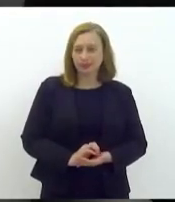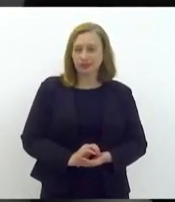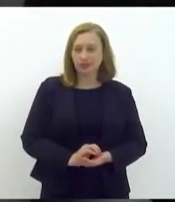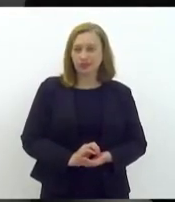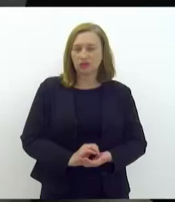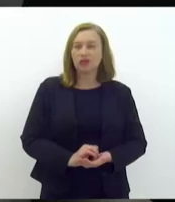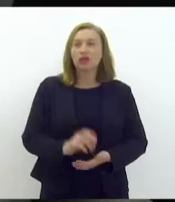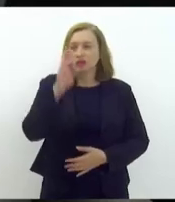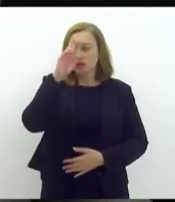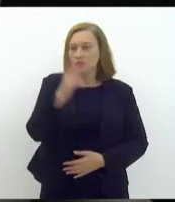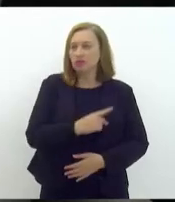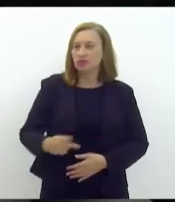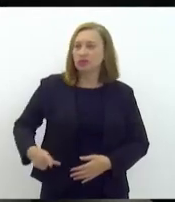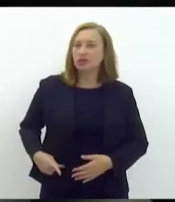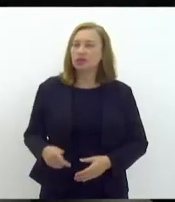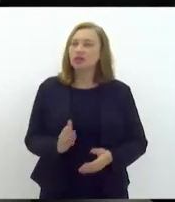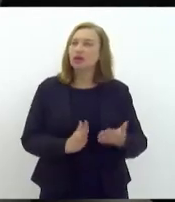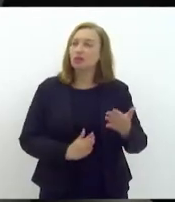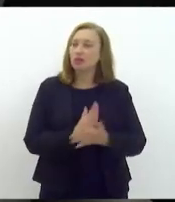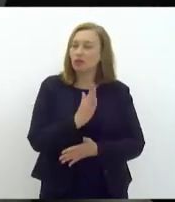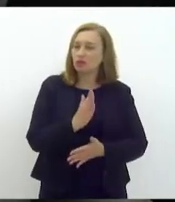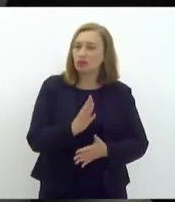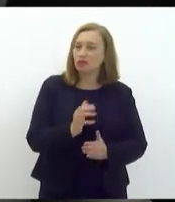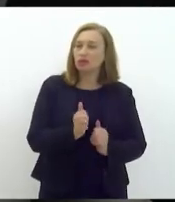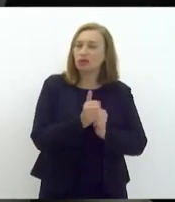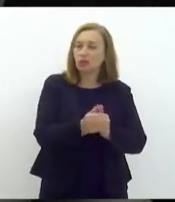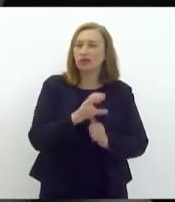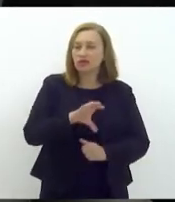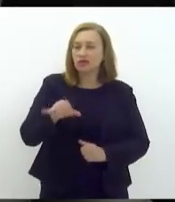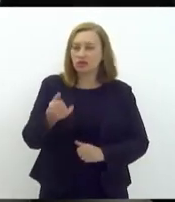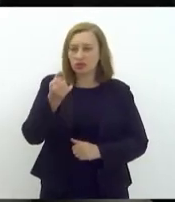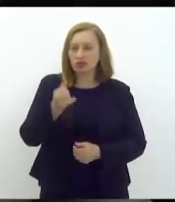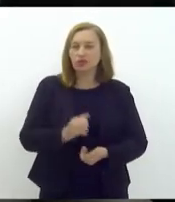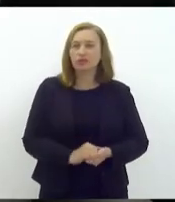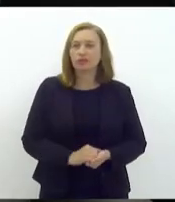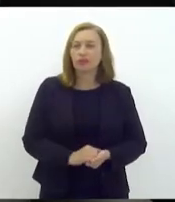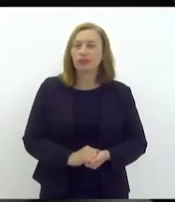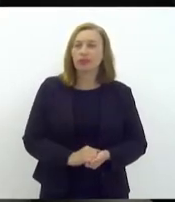eu sou presidente favorável no termo de parecer da ccj